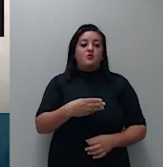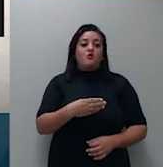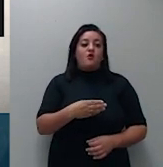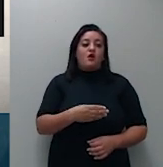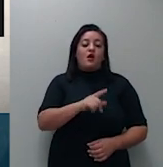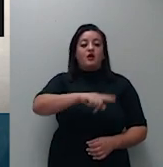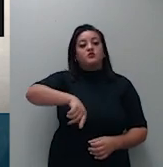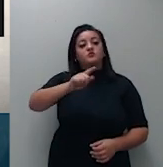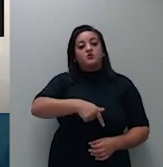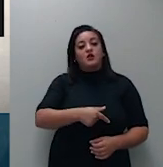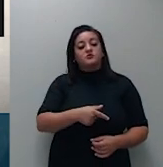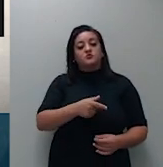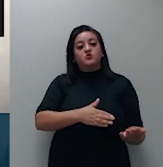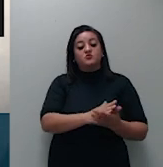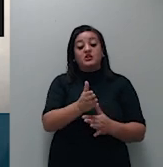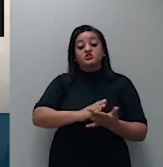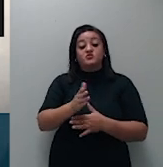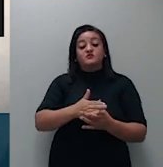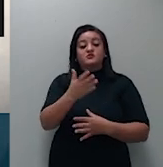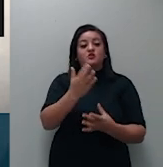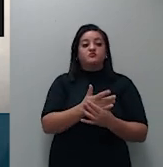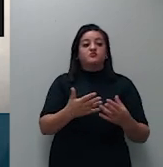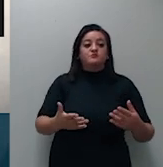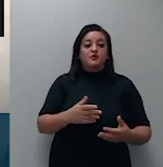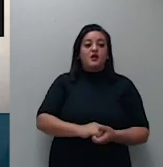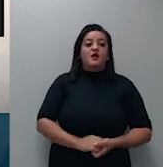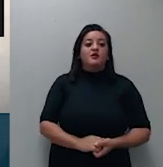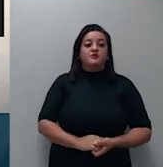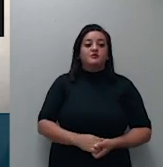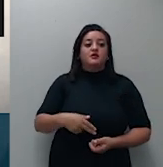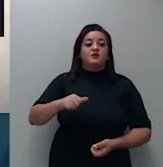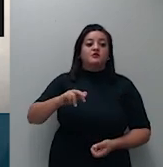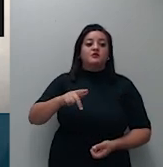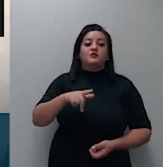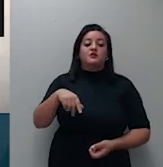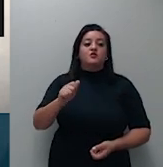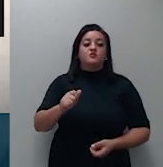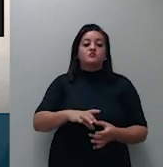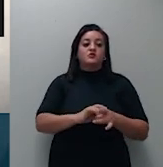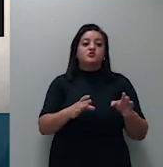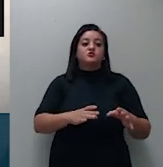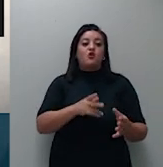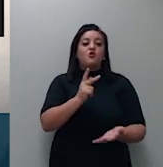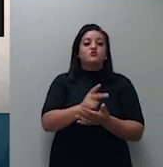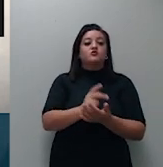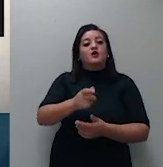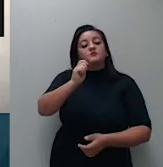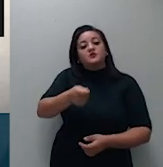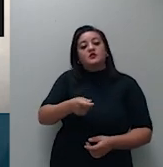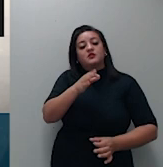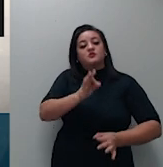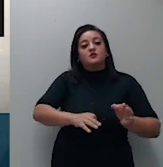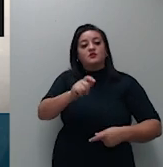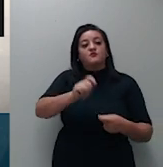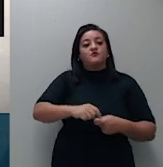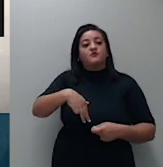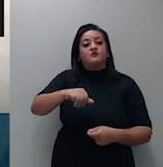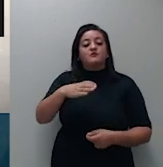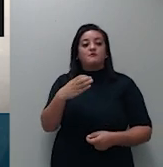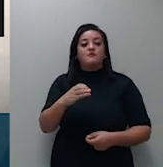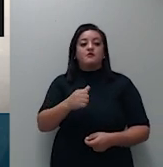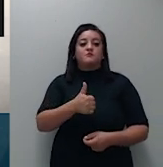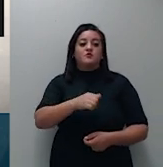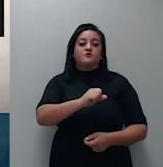apresentação de anulação da partilha dos bens deixados por N1 logado por sentença judicial proferida em